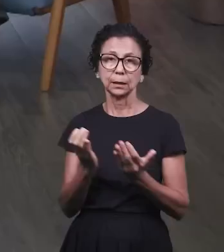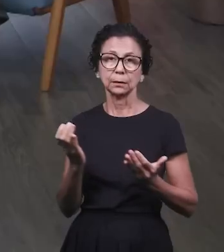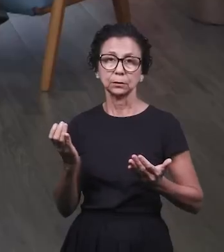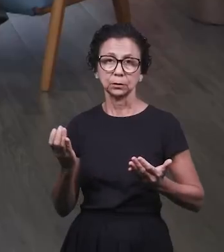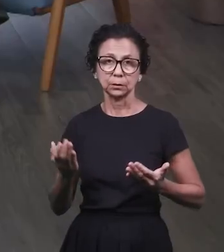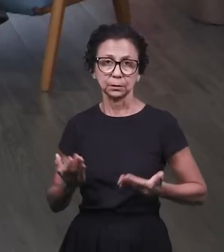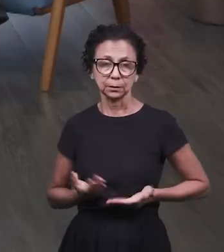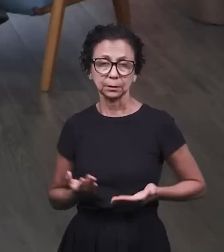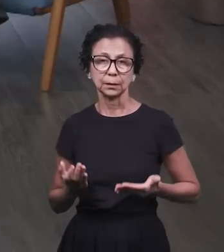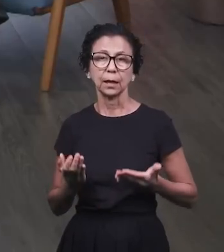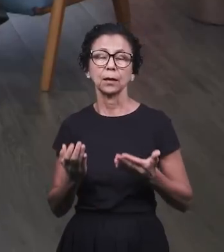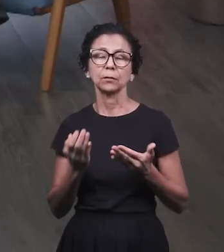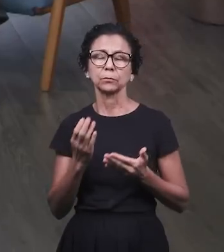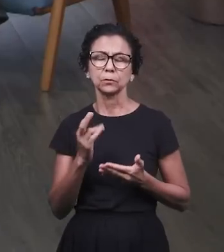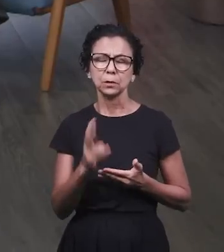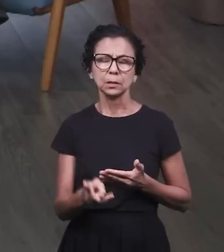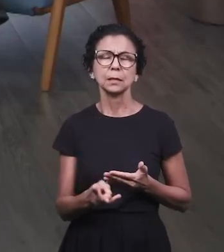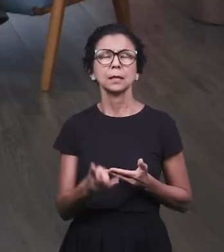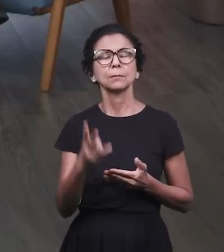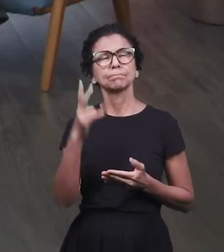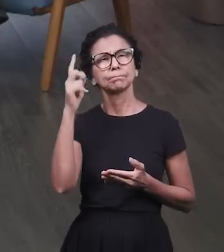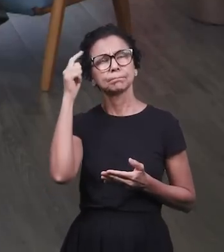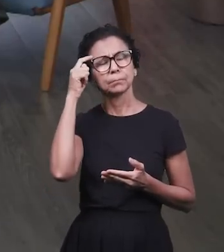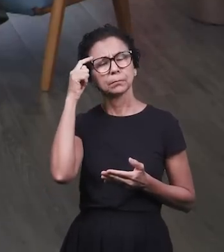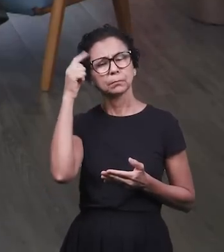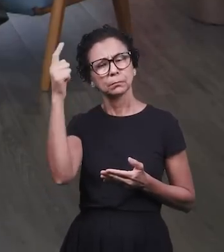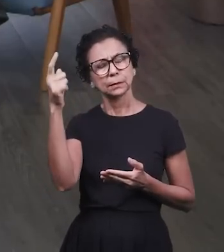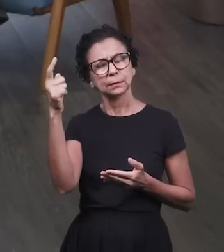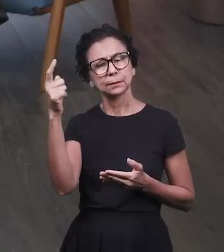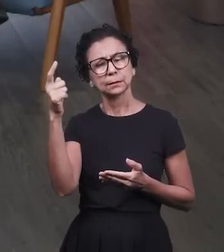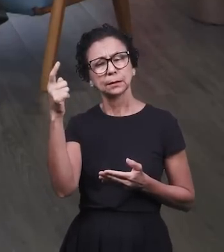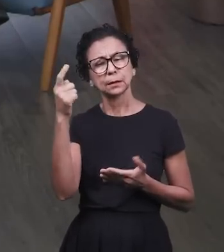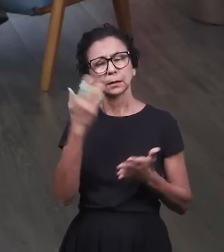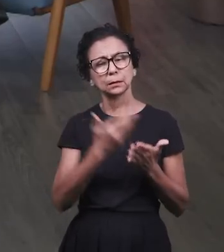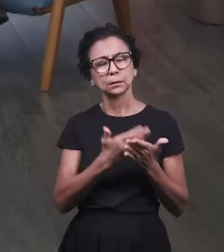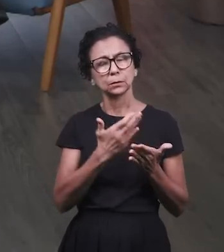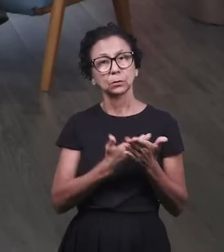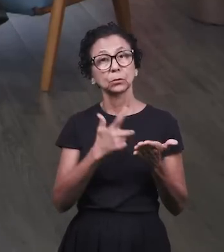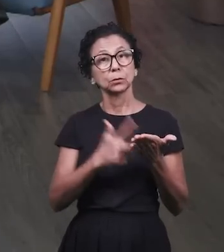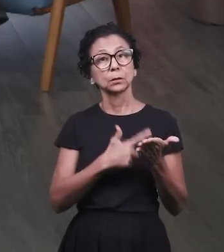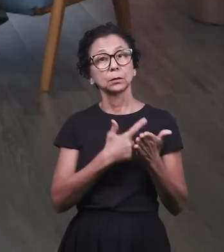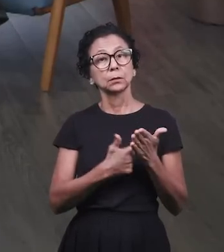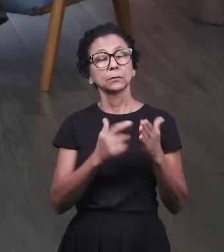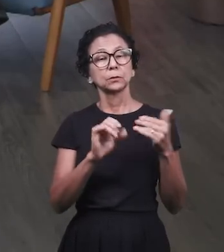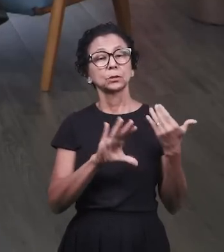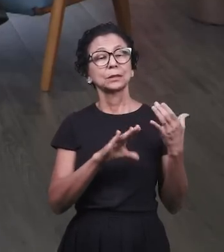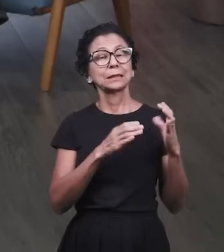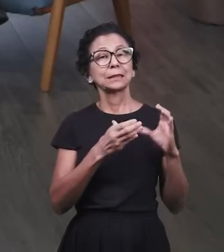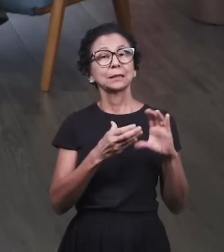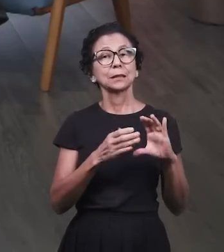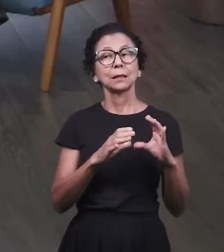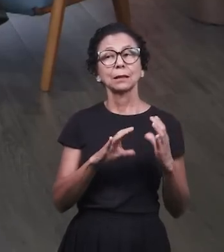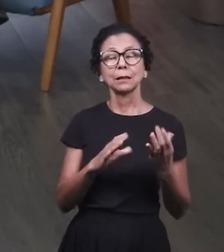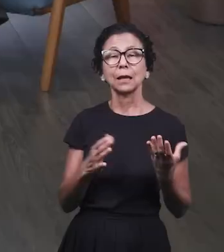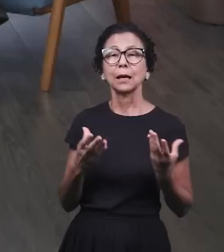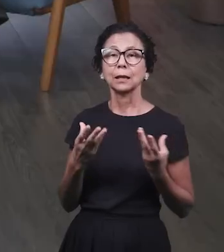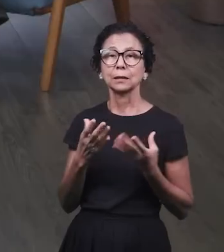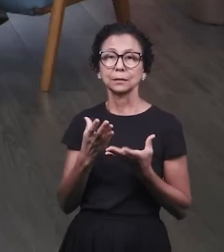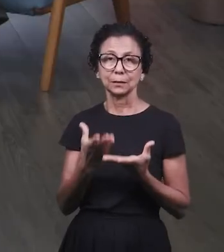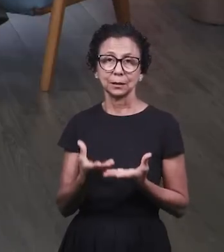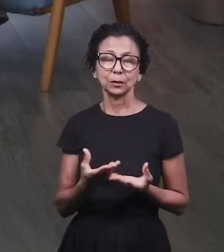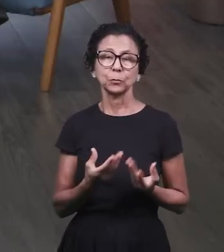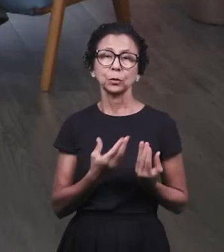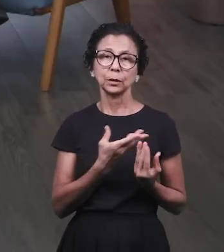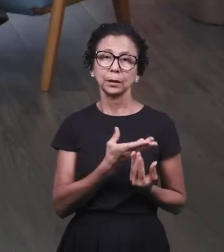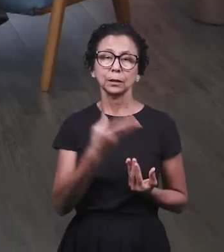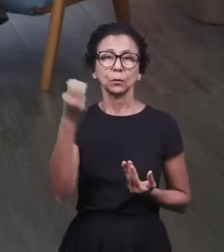aqui, sempre temos que voltar e refletir sobre aquilo que nós aprendemos no livro de Cantares pela forma essencial que